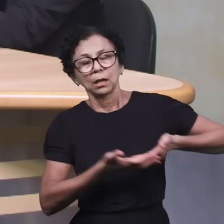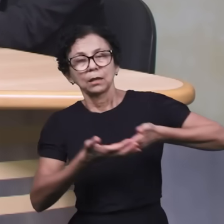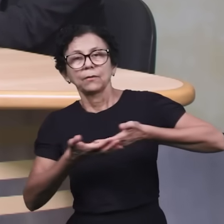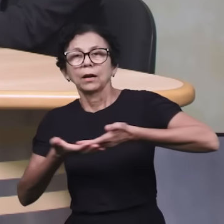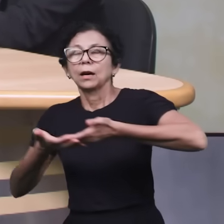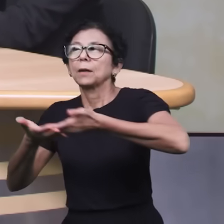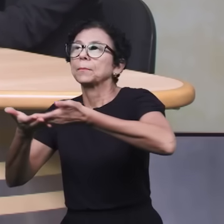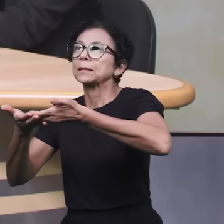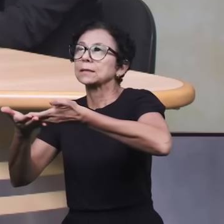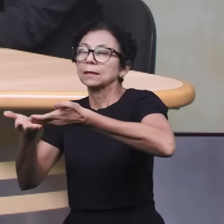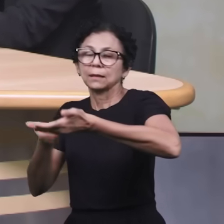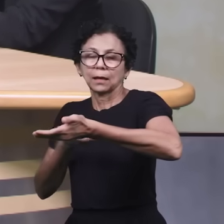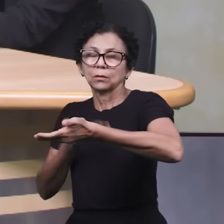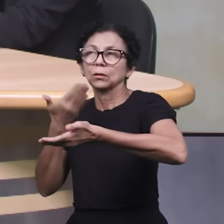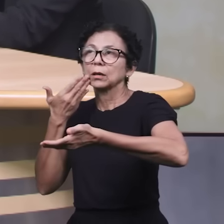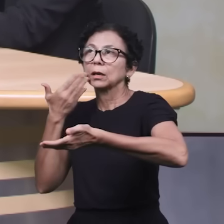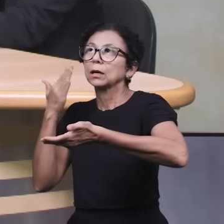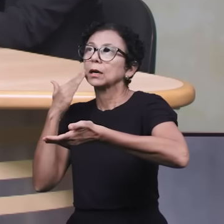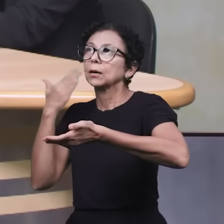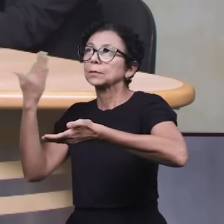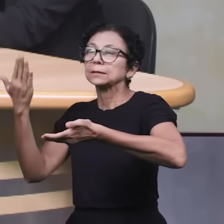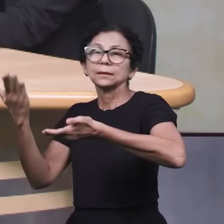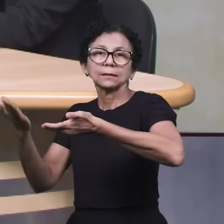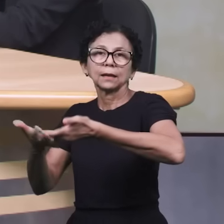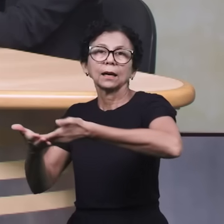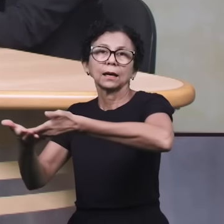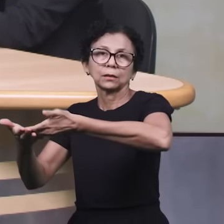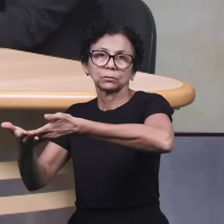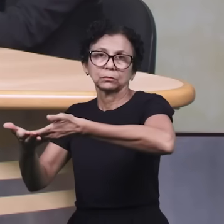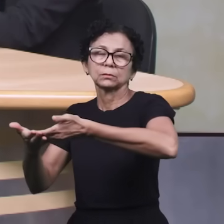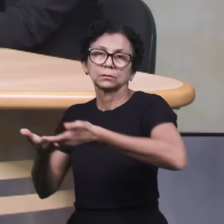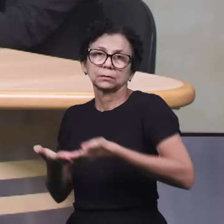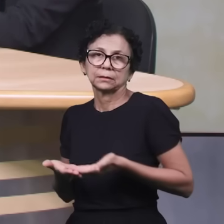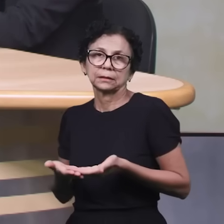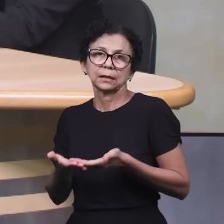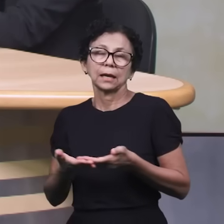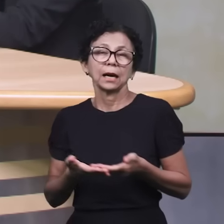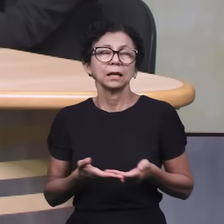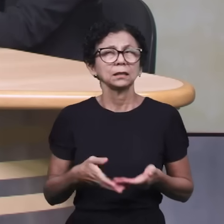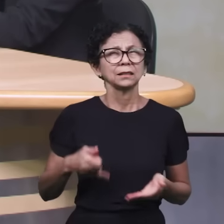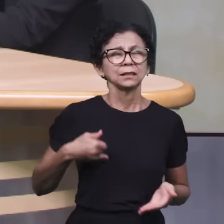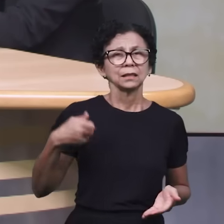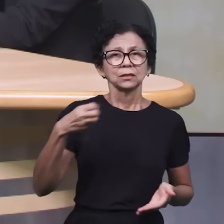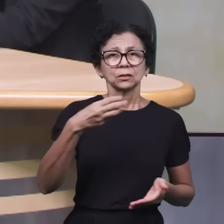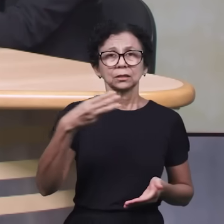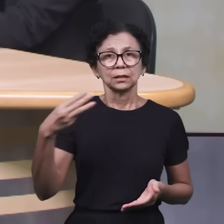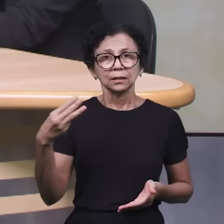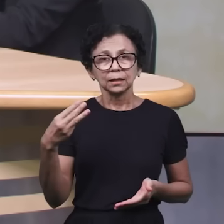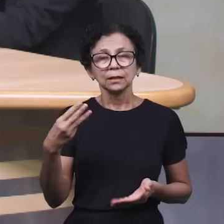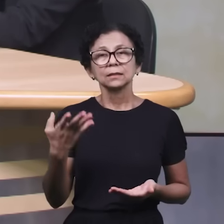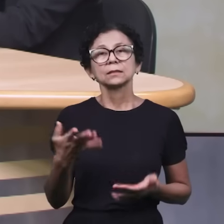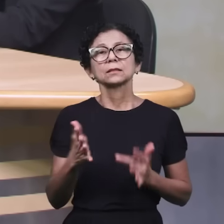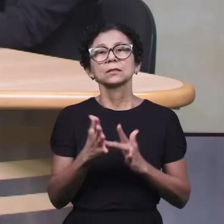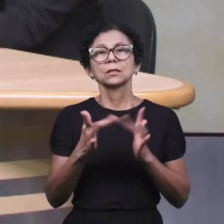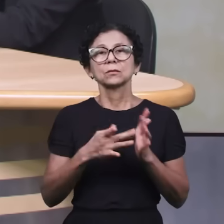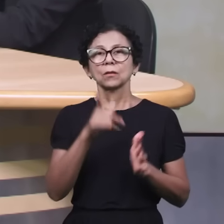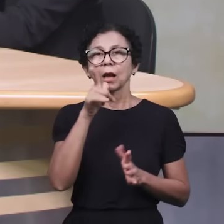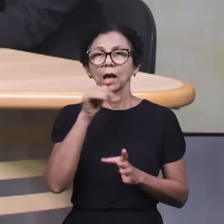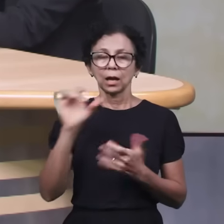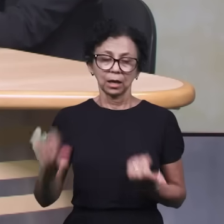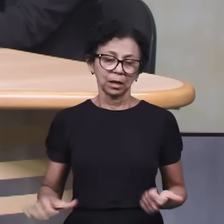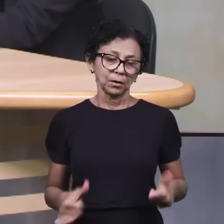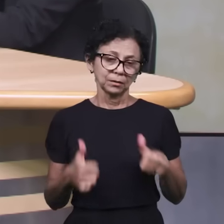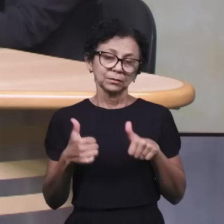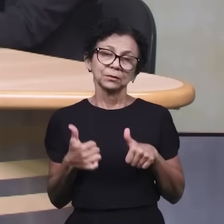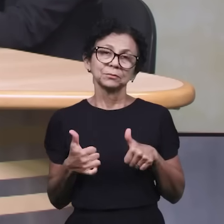né, Amadeu, ela não tem esse juízo, essa condição de decidir por si só, né? Então, e é